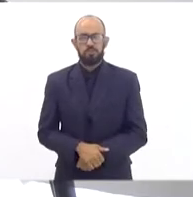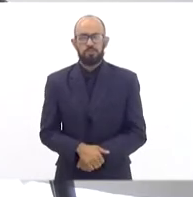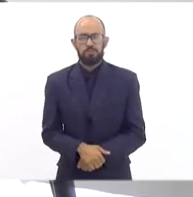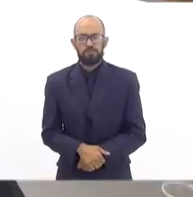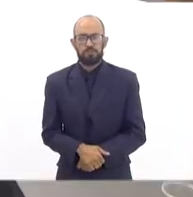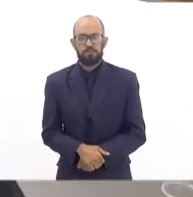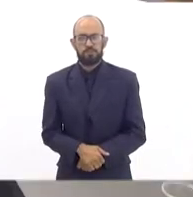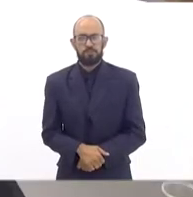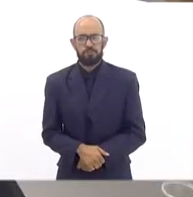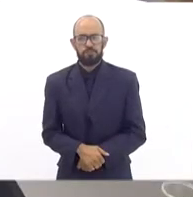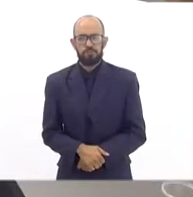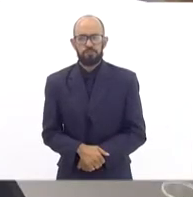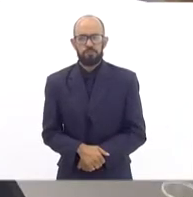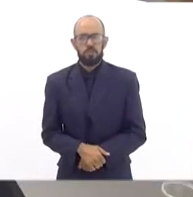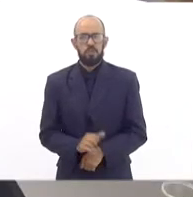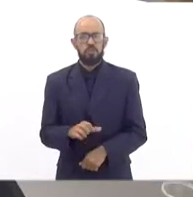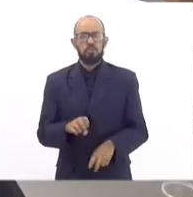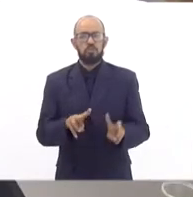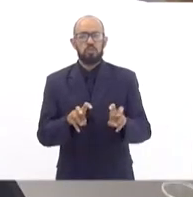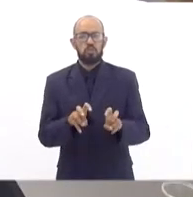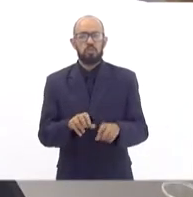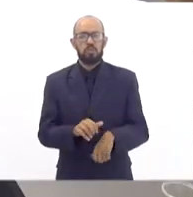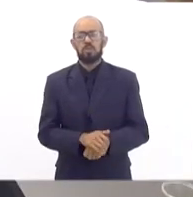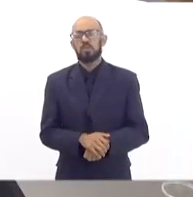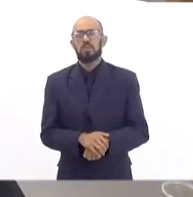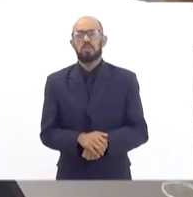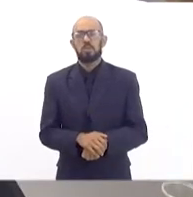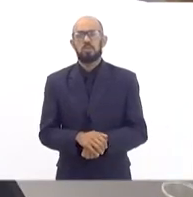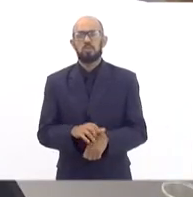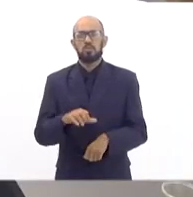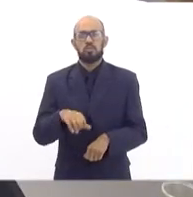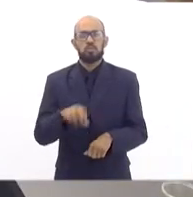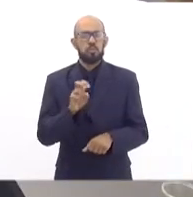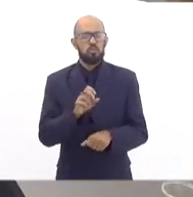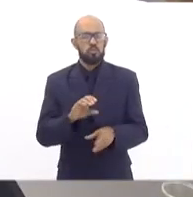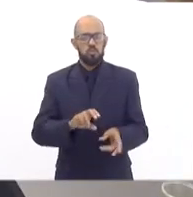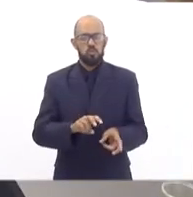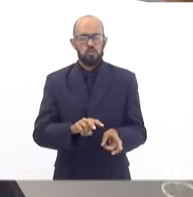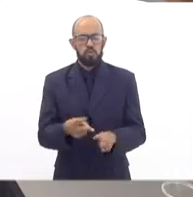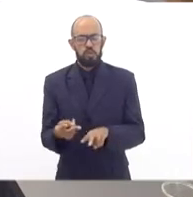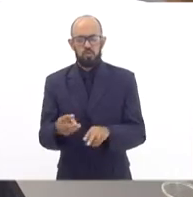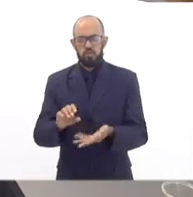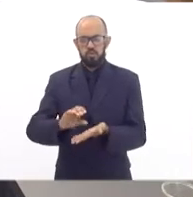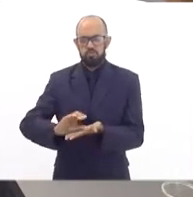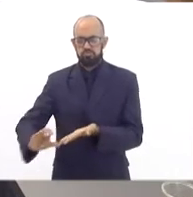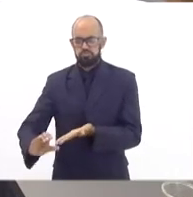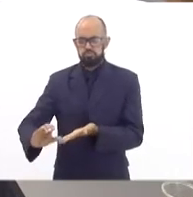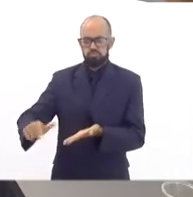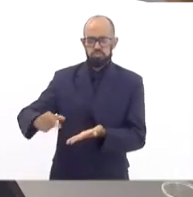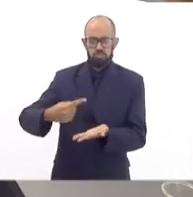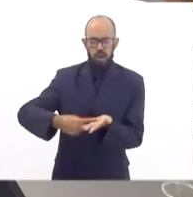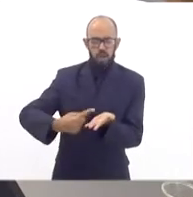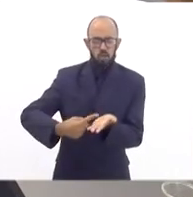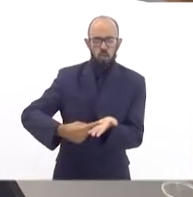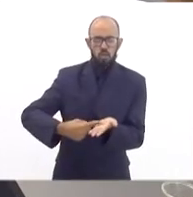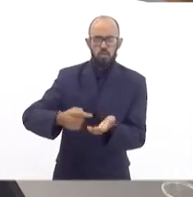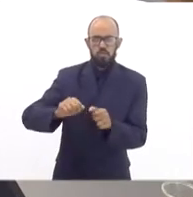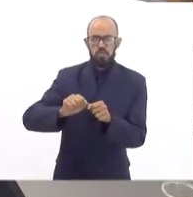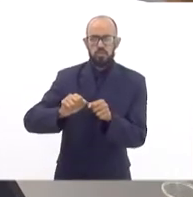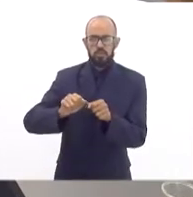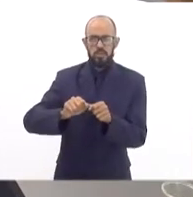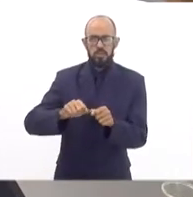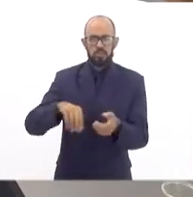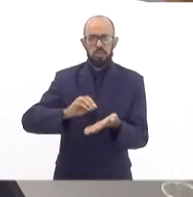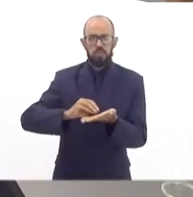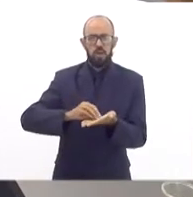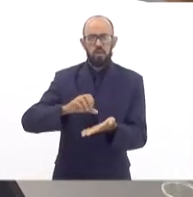mais uma pergunta. Uma pergunta sobre o subsídio... que será dado como parte do acordo feito para que, na ponta, o